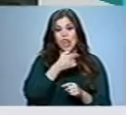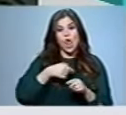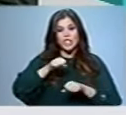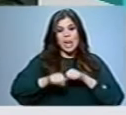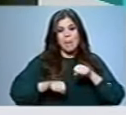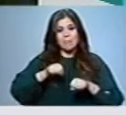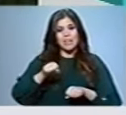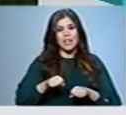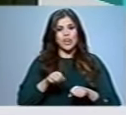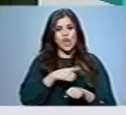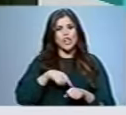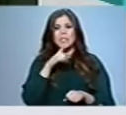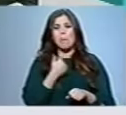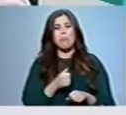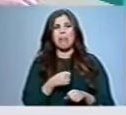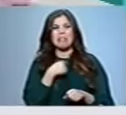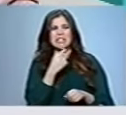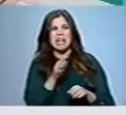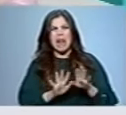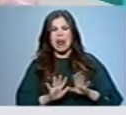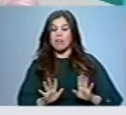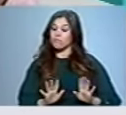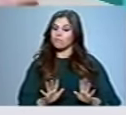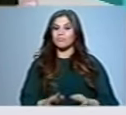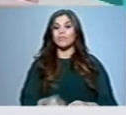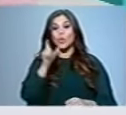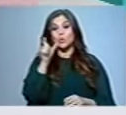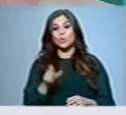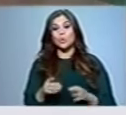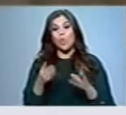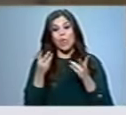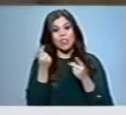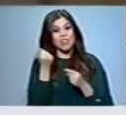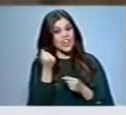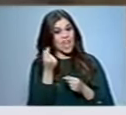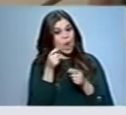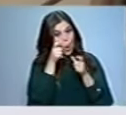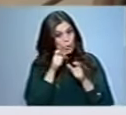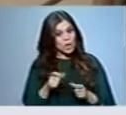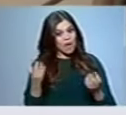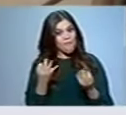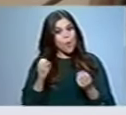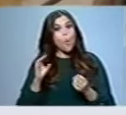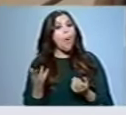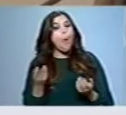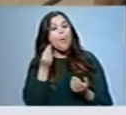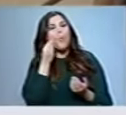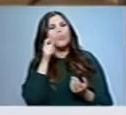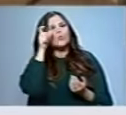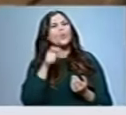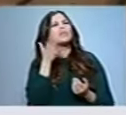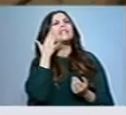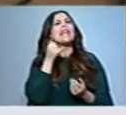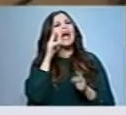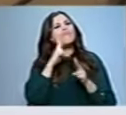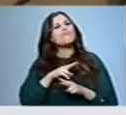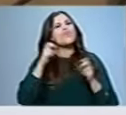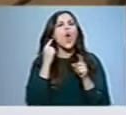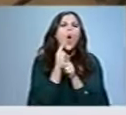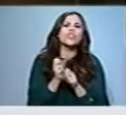um gajo não pode ser assim muito esquisito. Tu foste com dinheiro contado ou foste... à aventura mesmo, e se